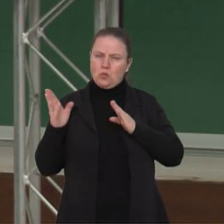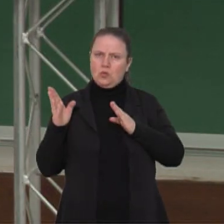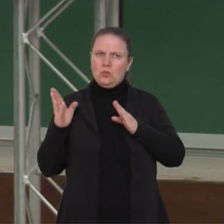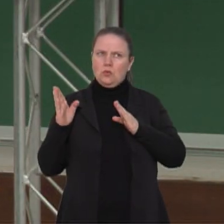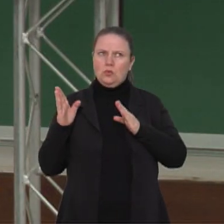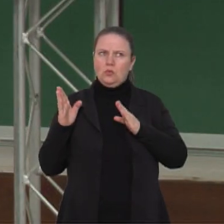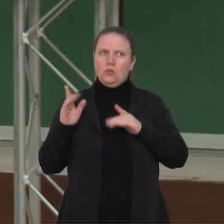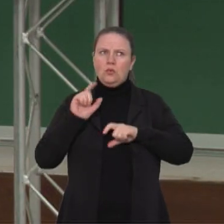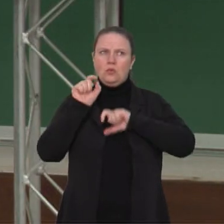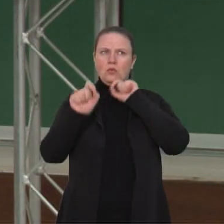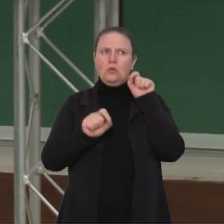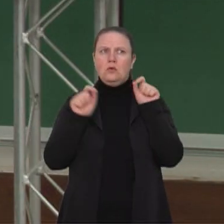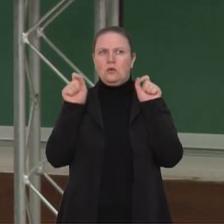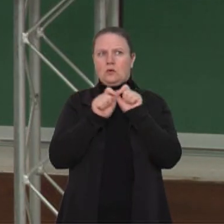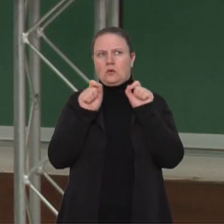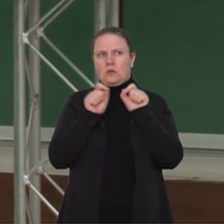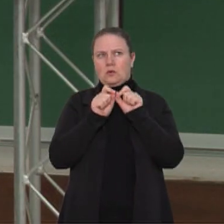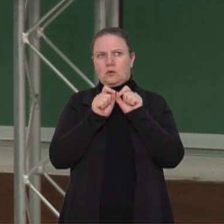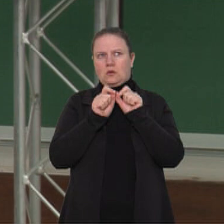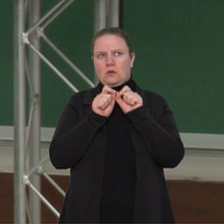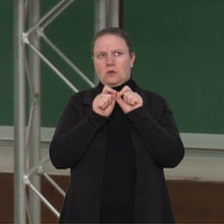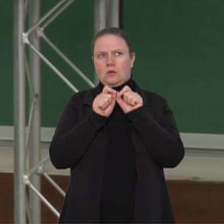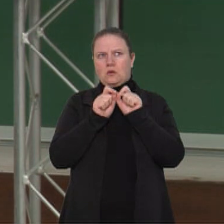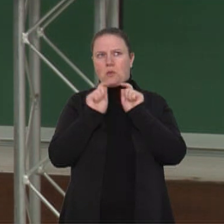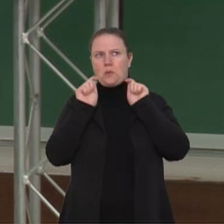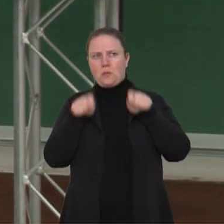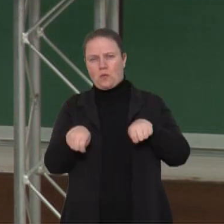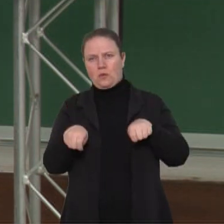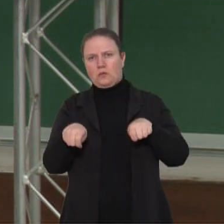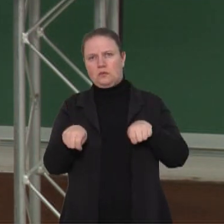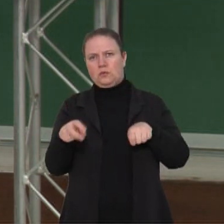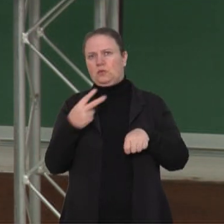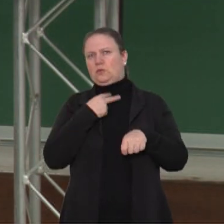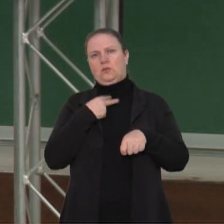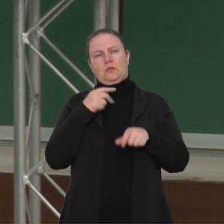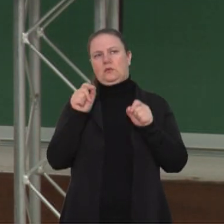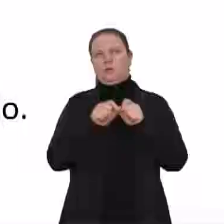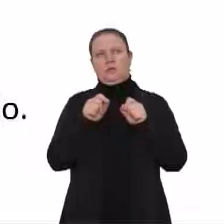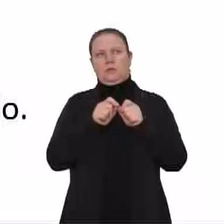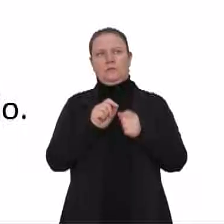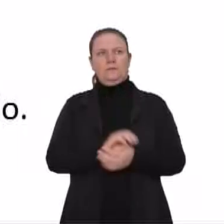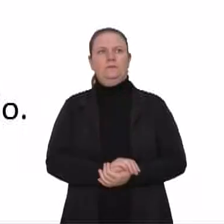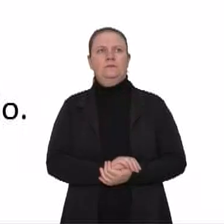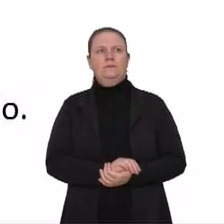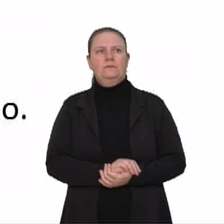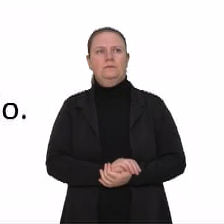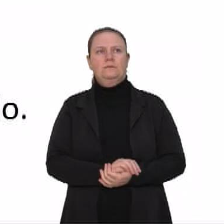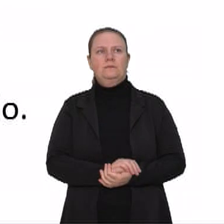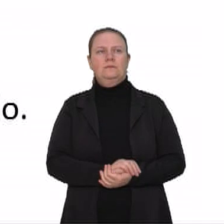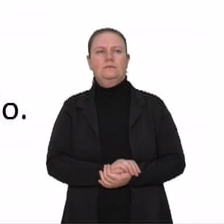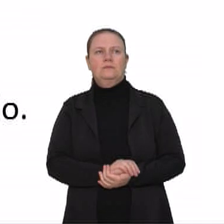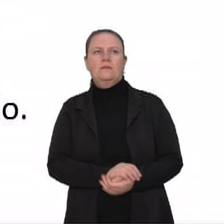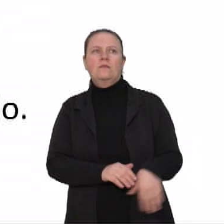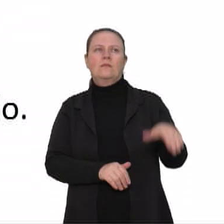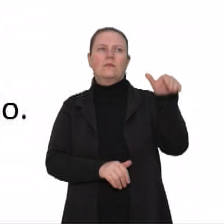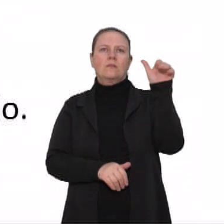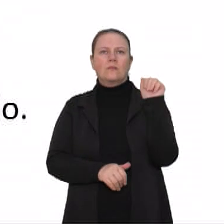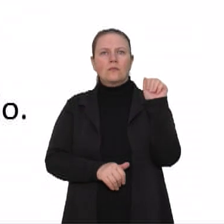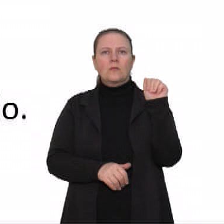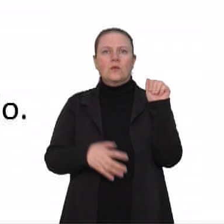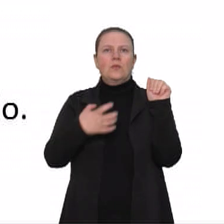fazer e o que você não deve fazer de forma alguma? Olhe lá. Escrever de um